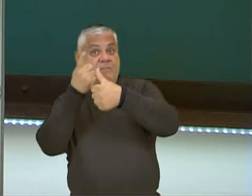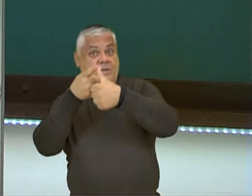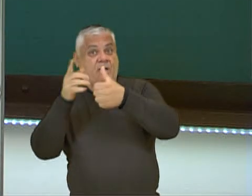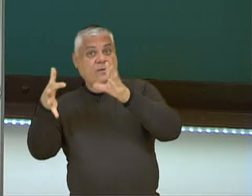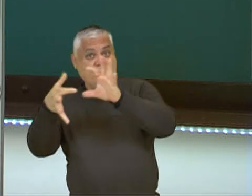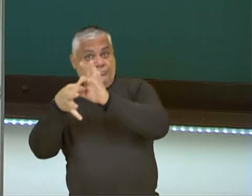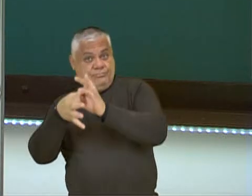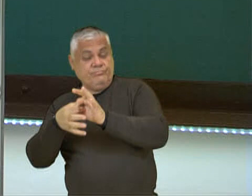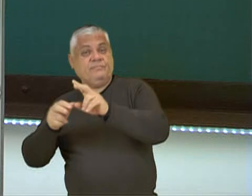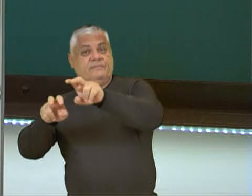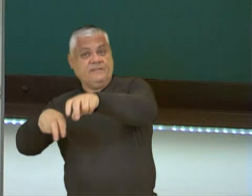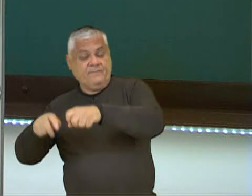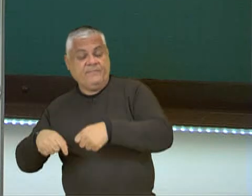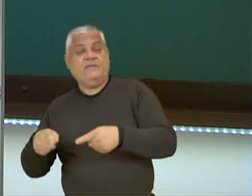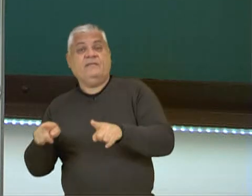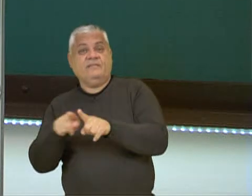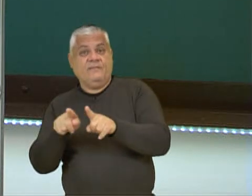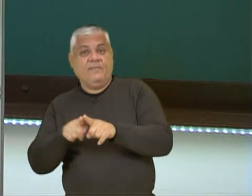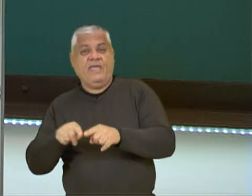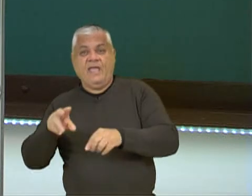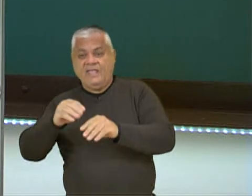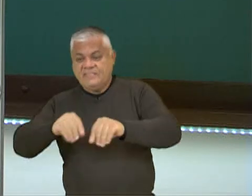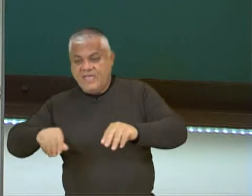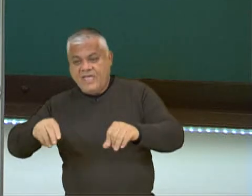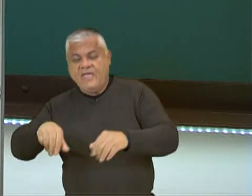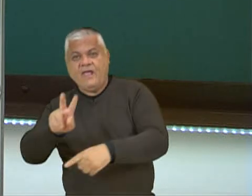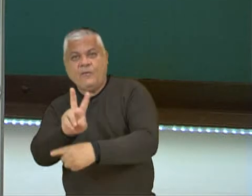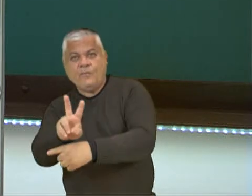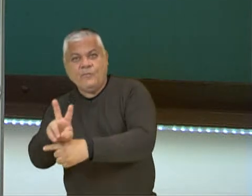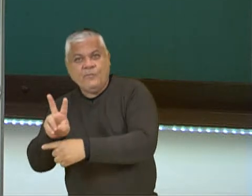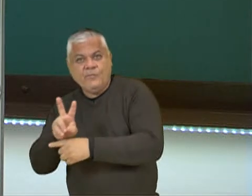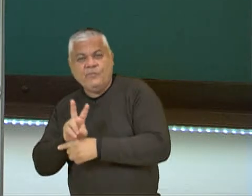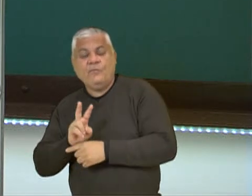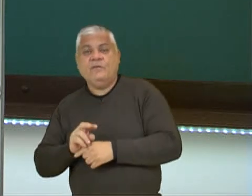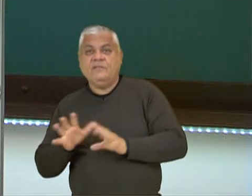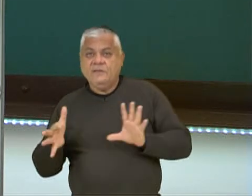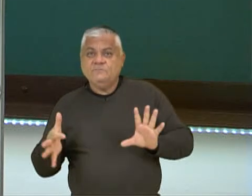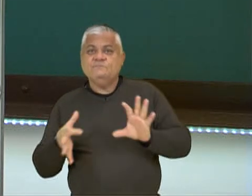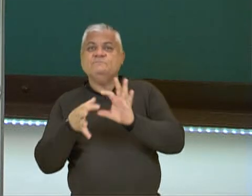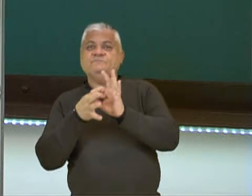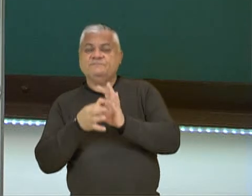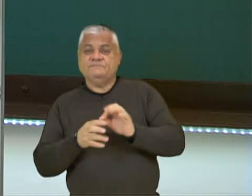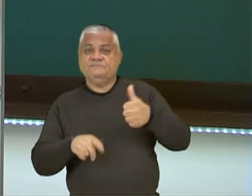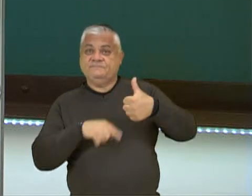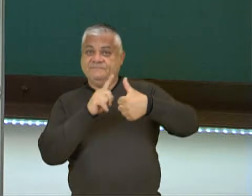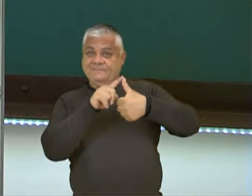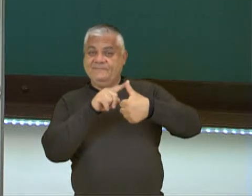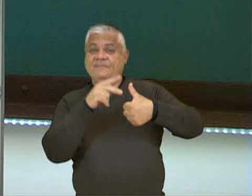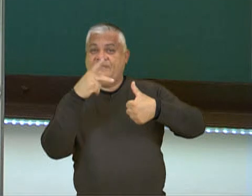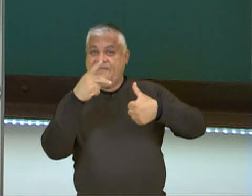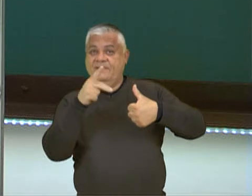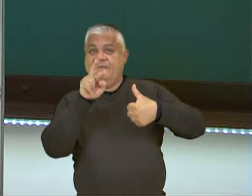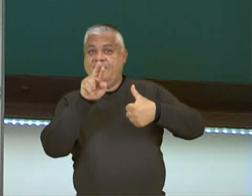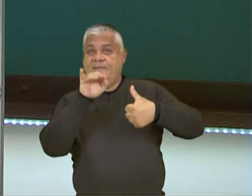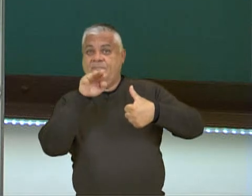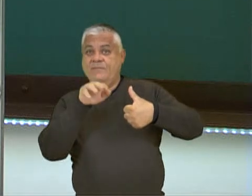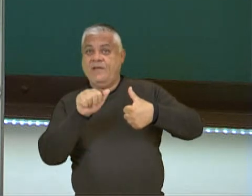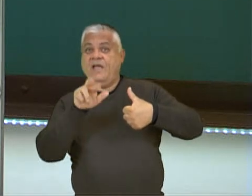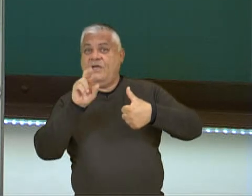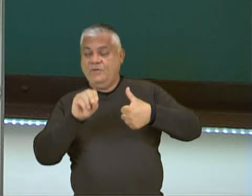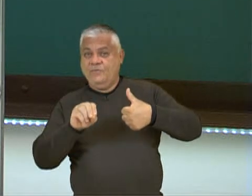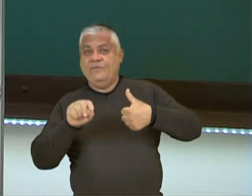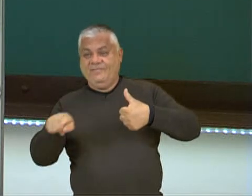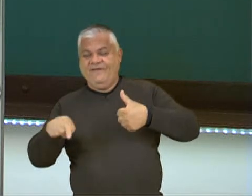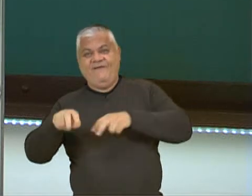O extrativismo, a agricultura, a pecuária estão ligados ao setor primário e o agronegócio